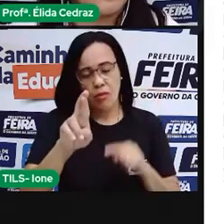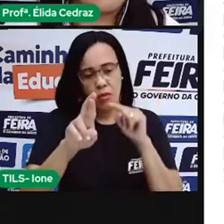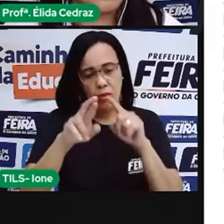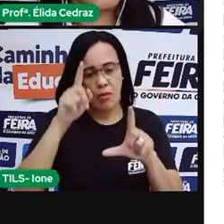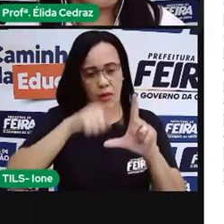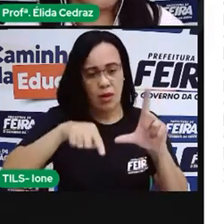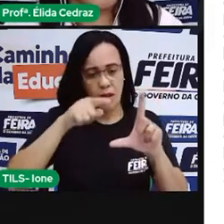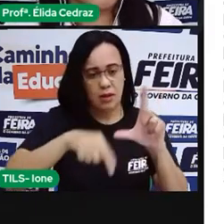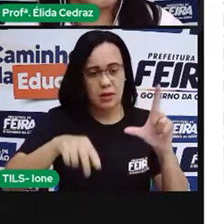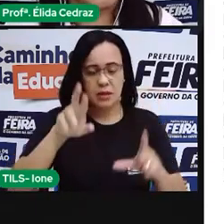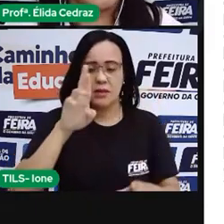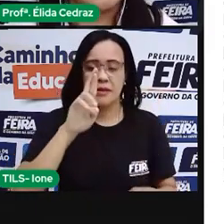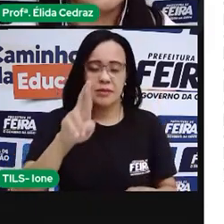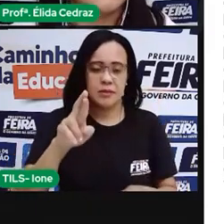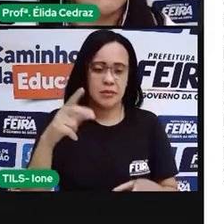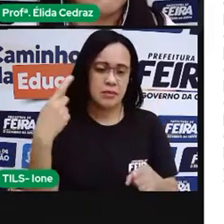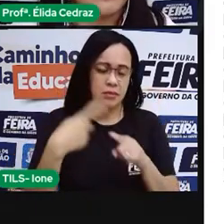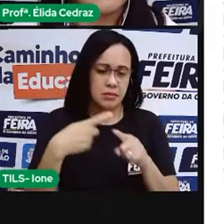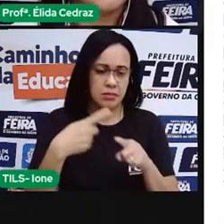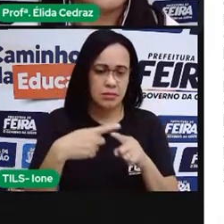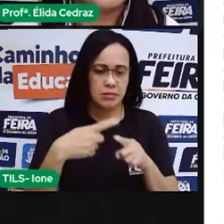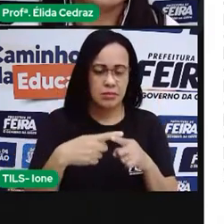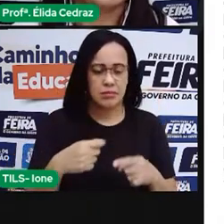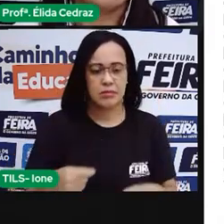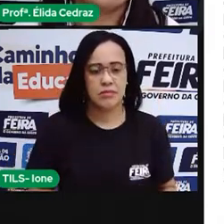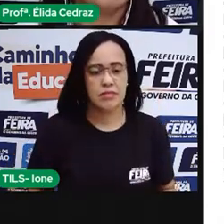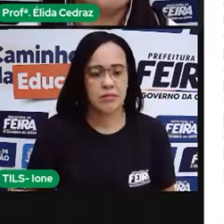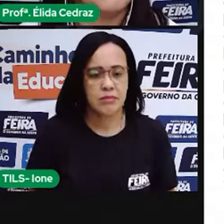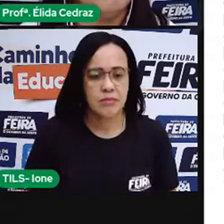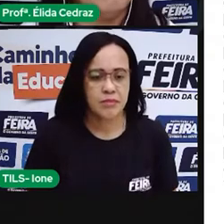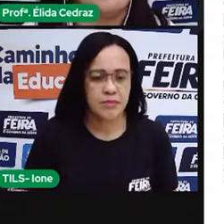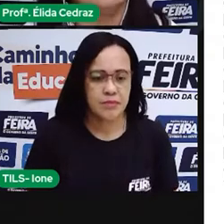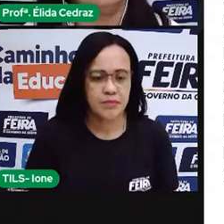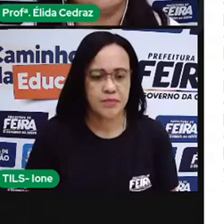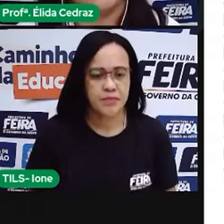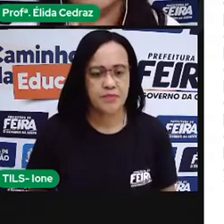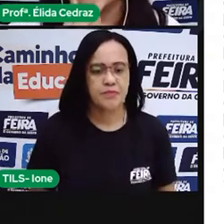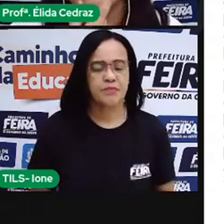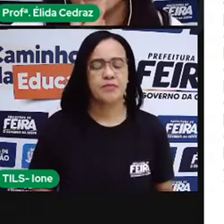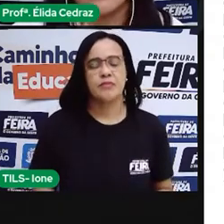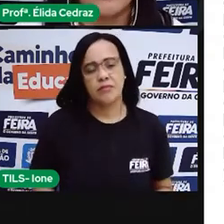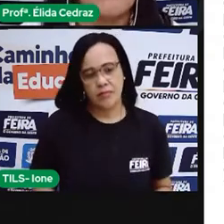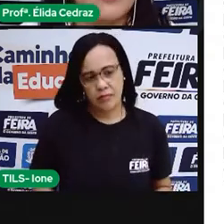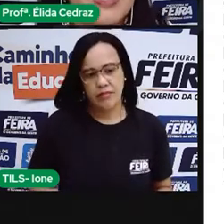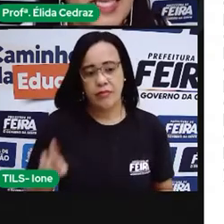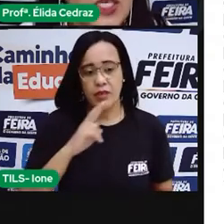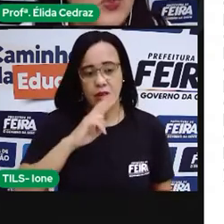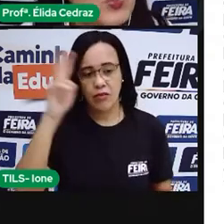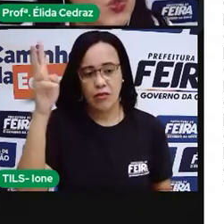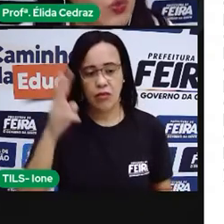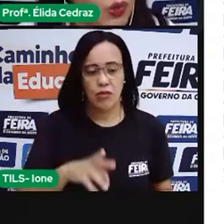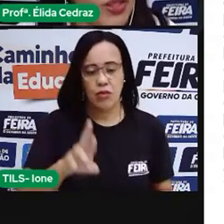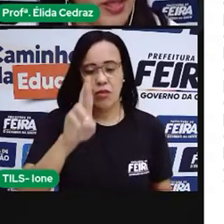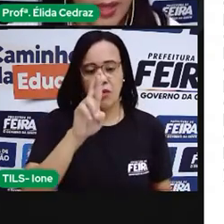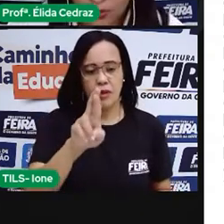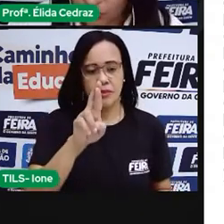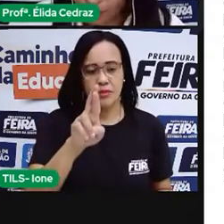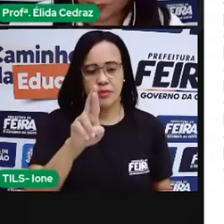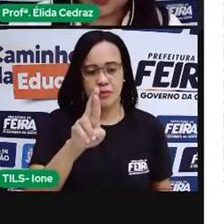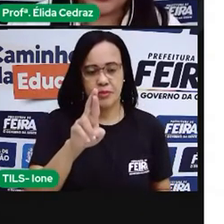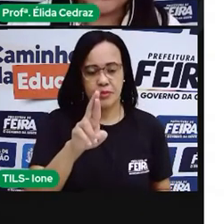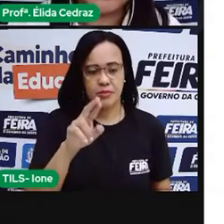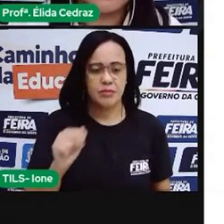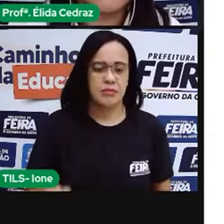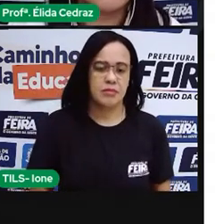está entre as vogais. Significa que ele está vibrando para sair o som